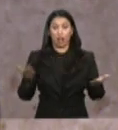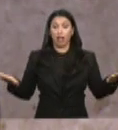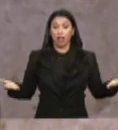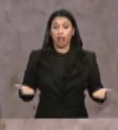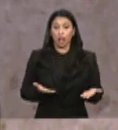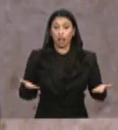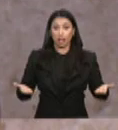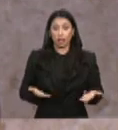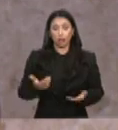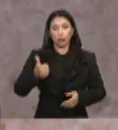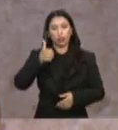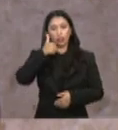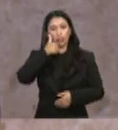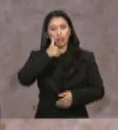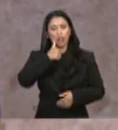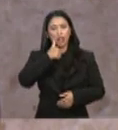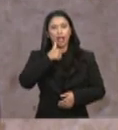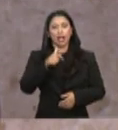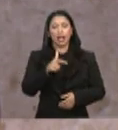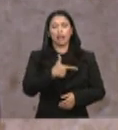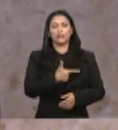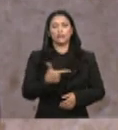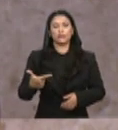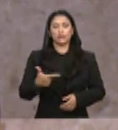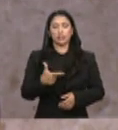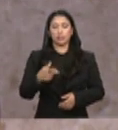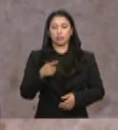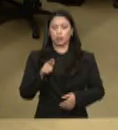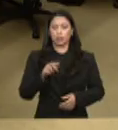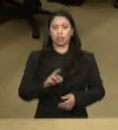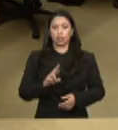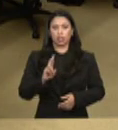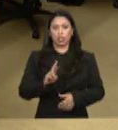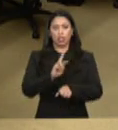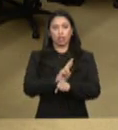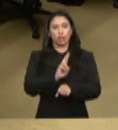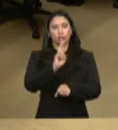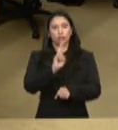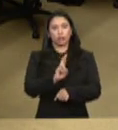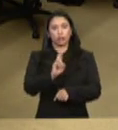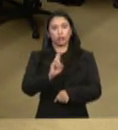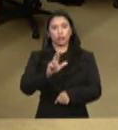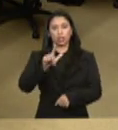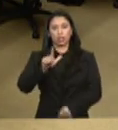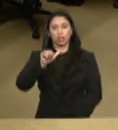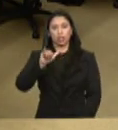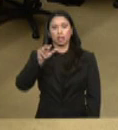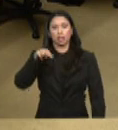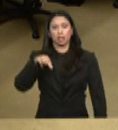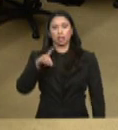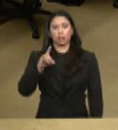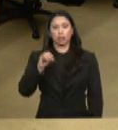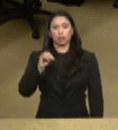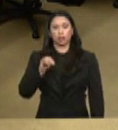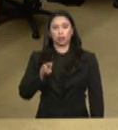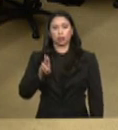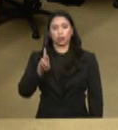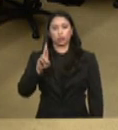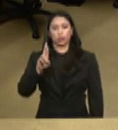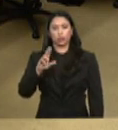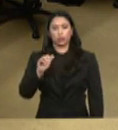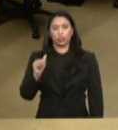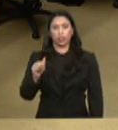excelência a senhora vice procuradora Geral da República Dra linduura Araújo que fará seu pronunciamento